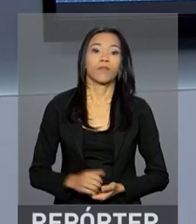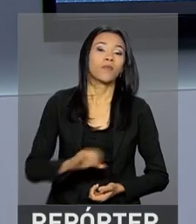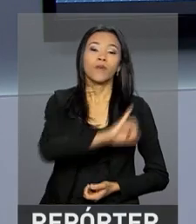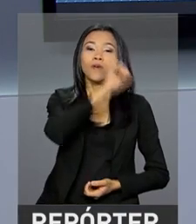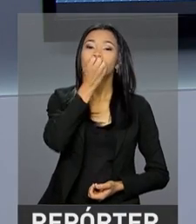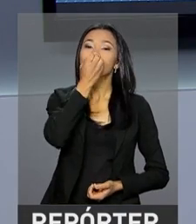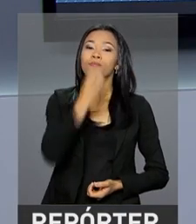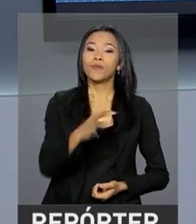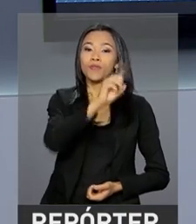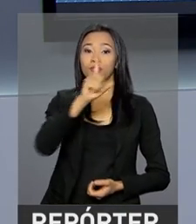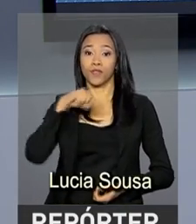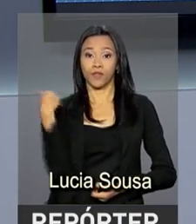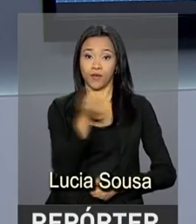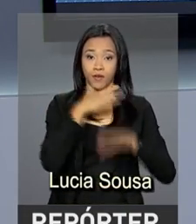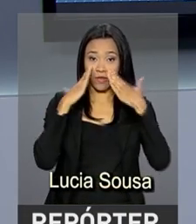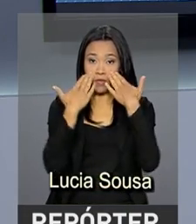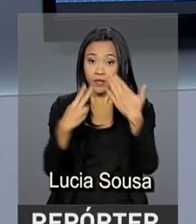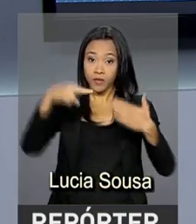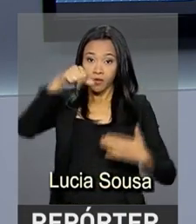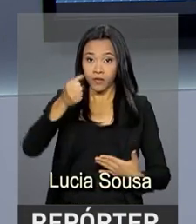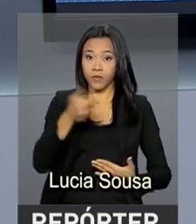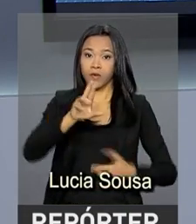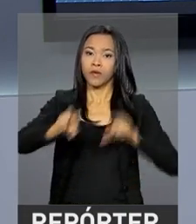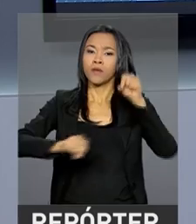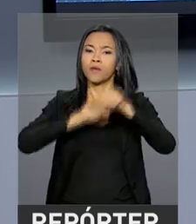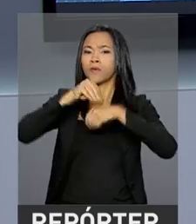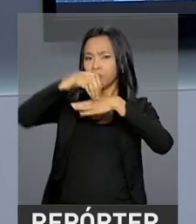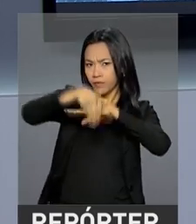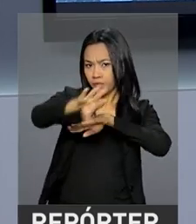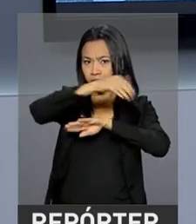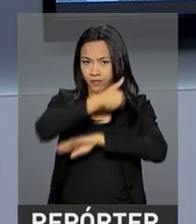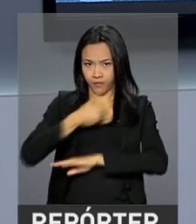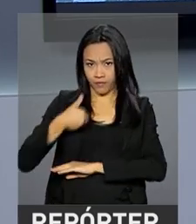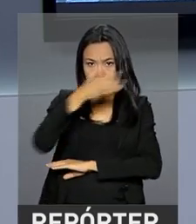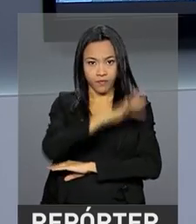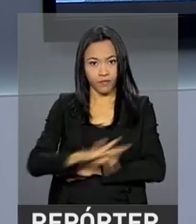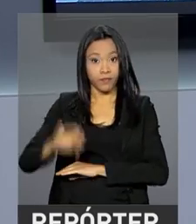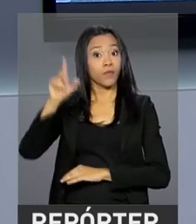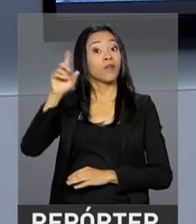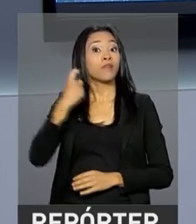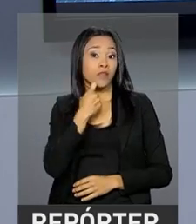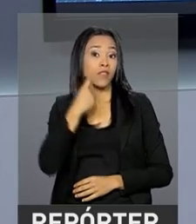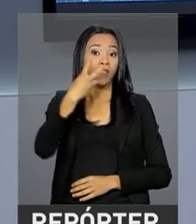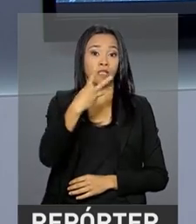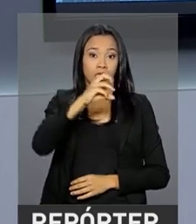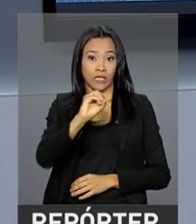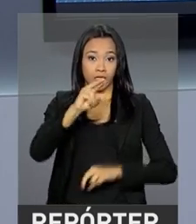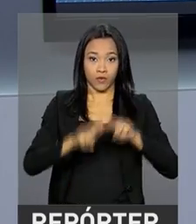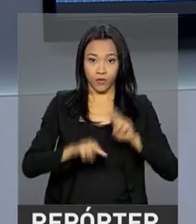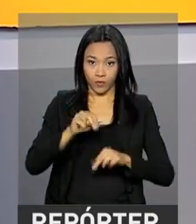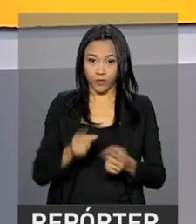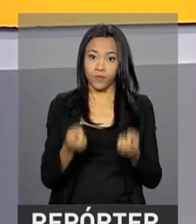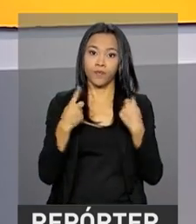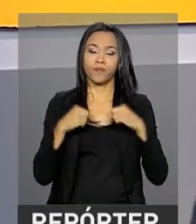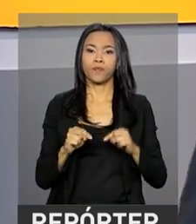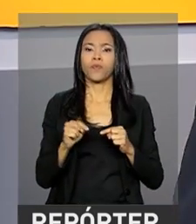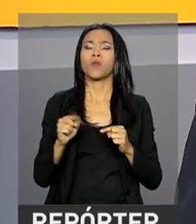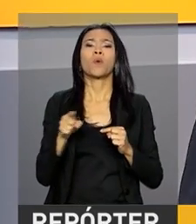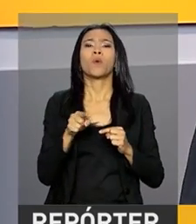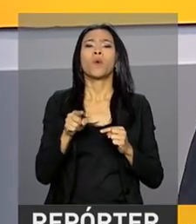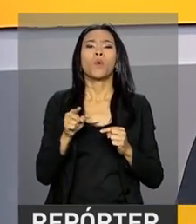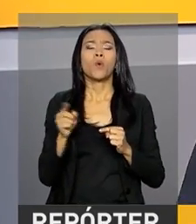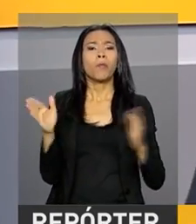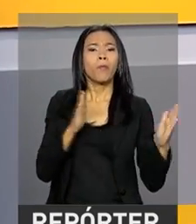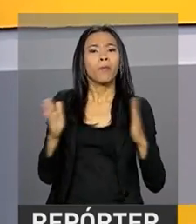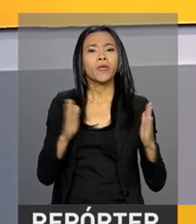Olá bom dia estamos no ar com o repórter NBR e as notícias do Governo Federal desta sexta-feira 30 de junho o prazo para